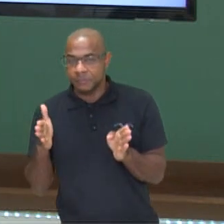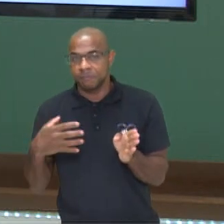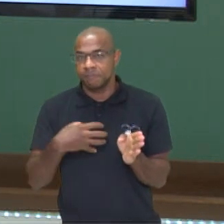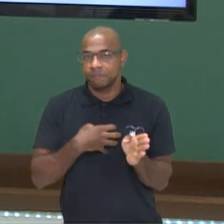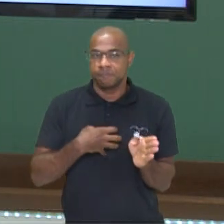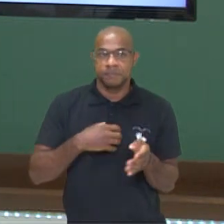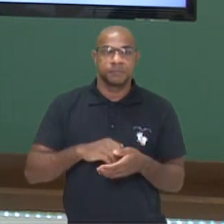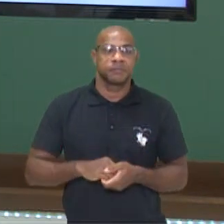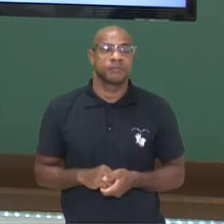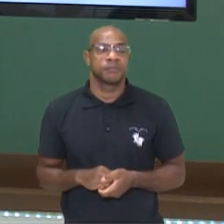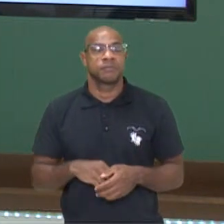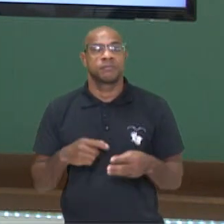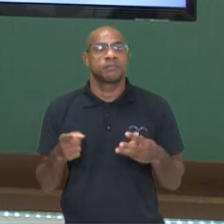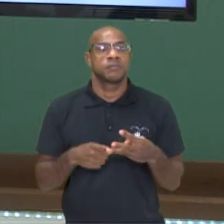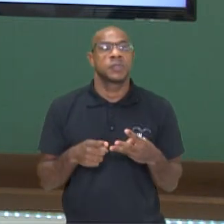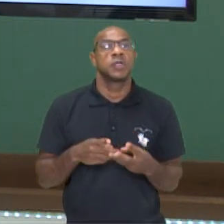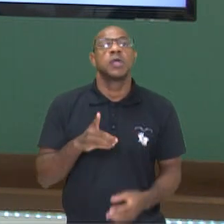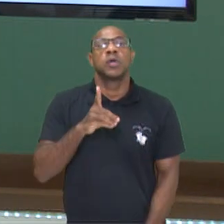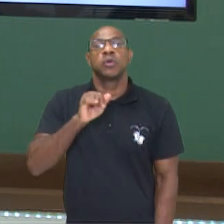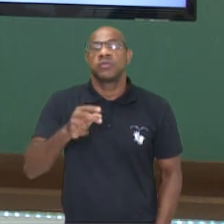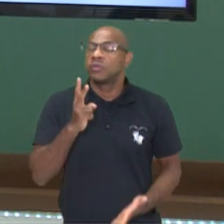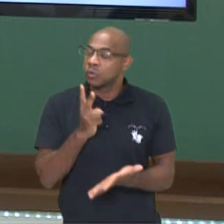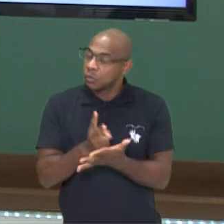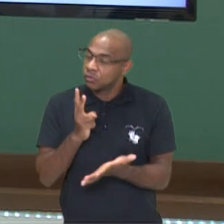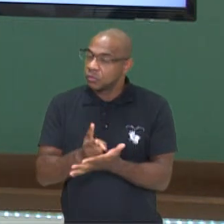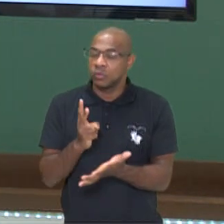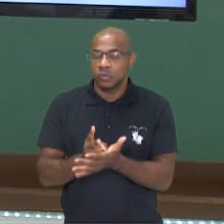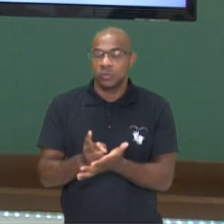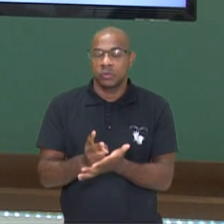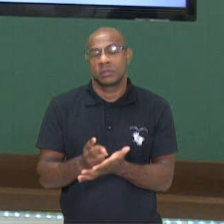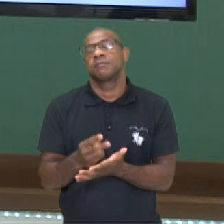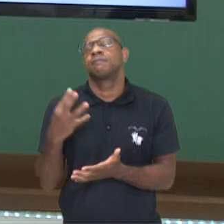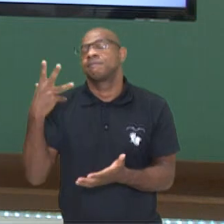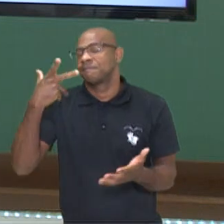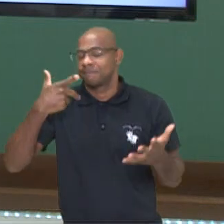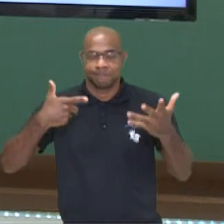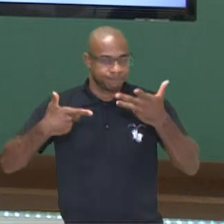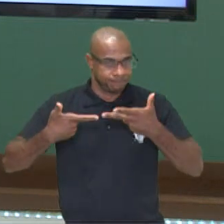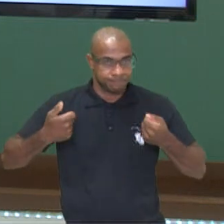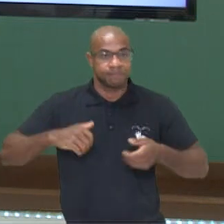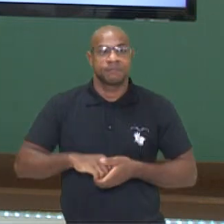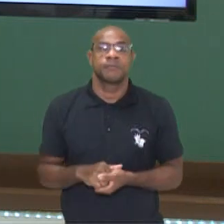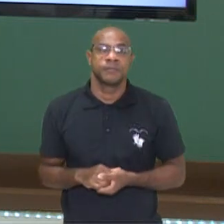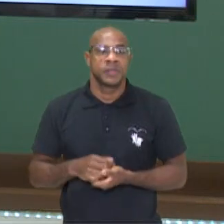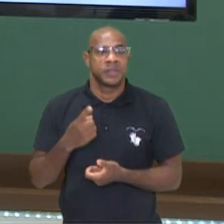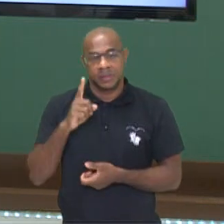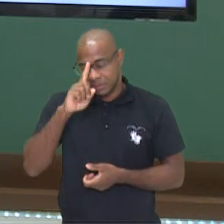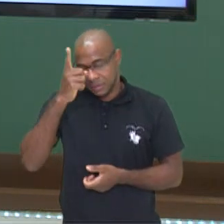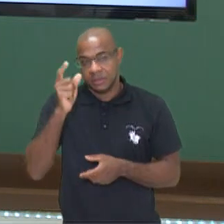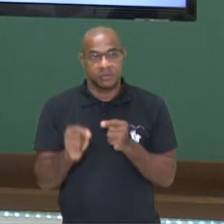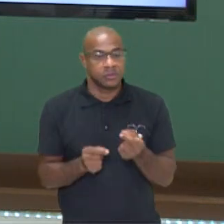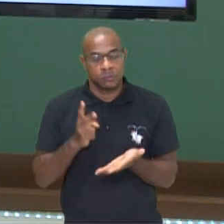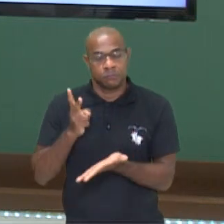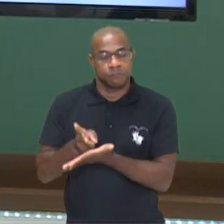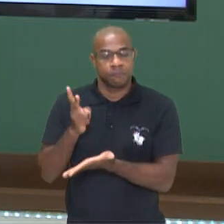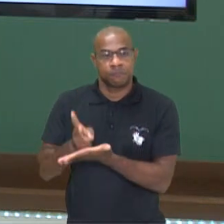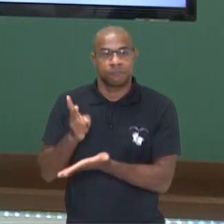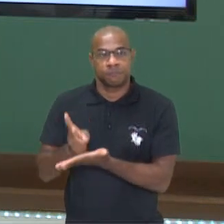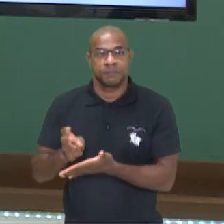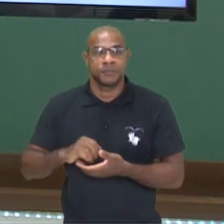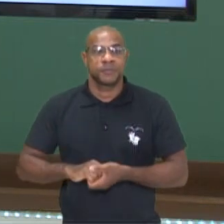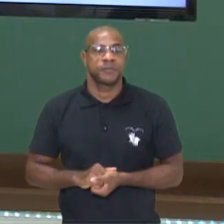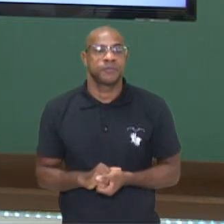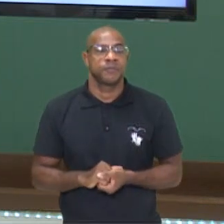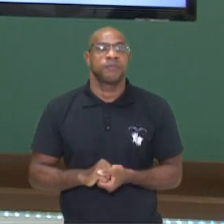sentido. E tem ainda os dias continuam belos. A ideia é também de constante,